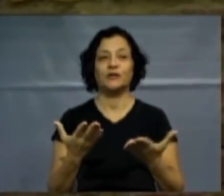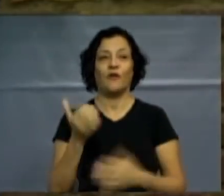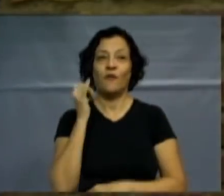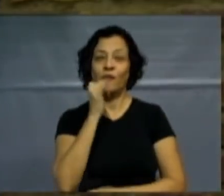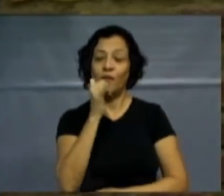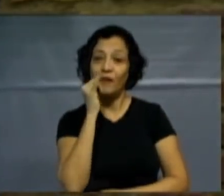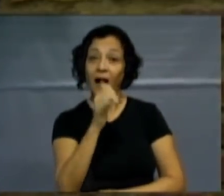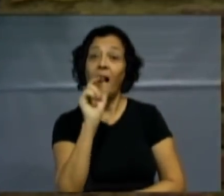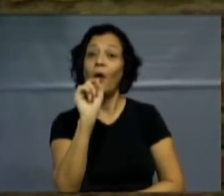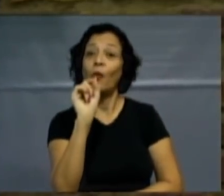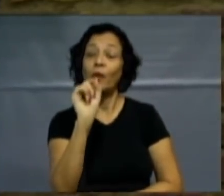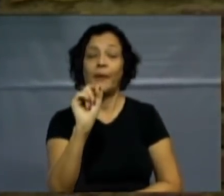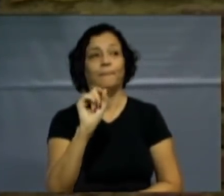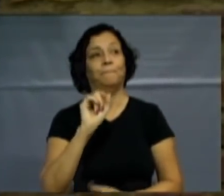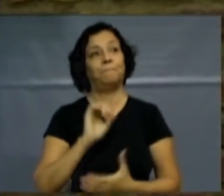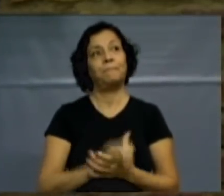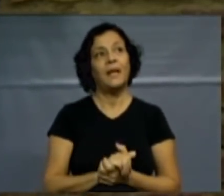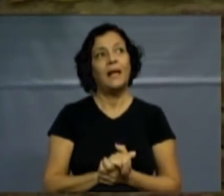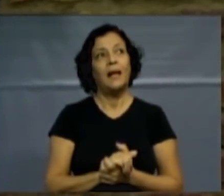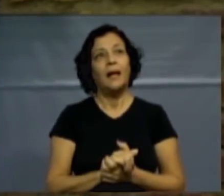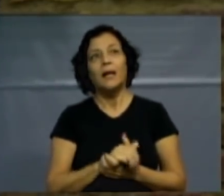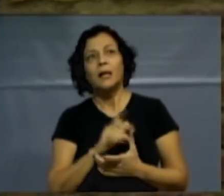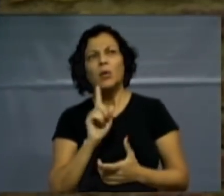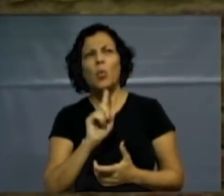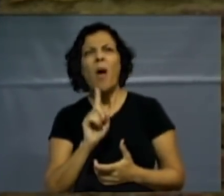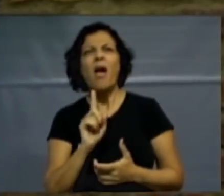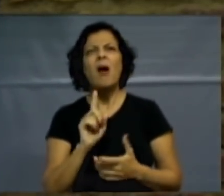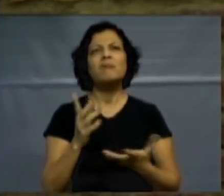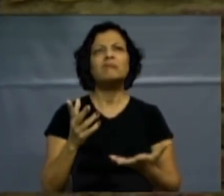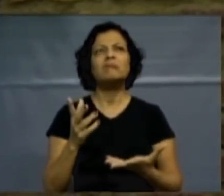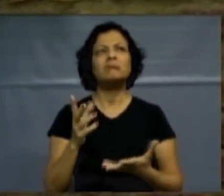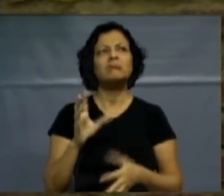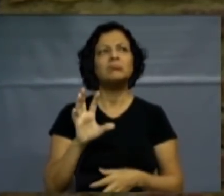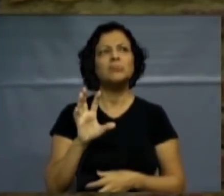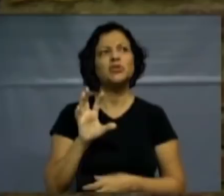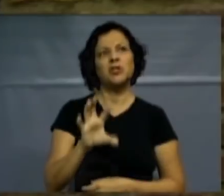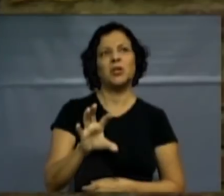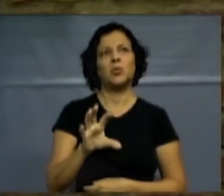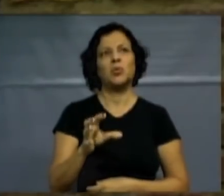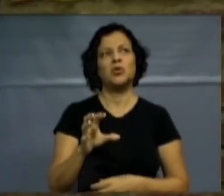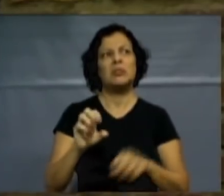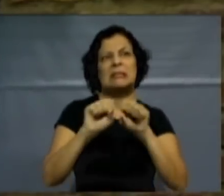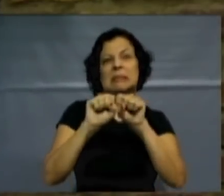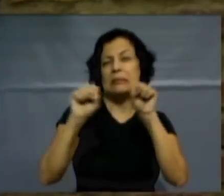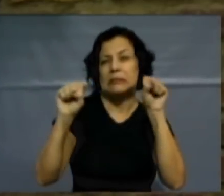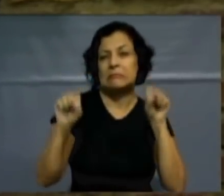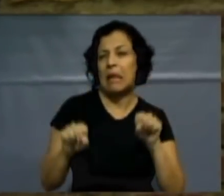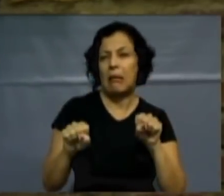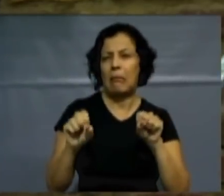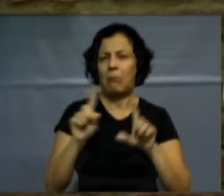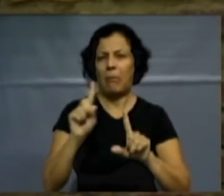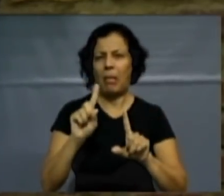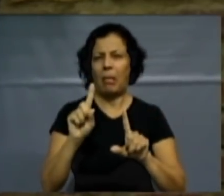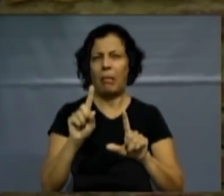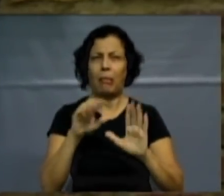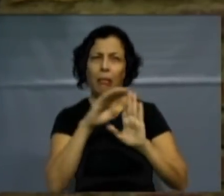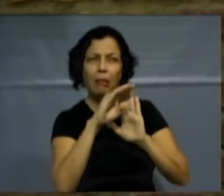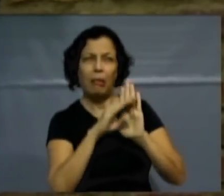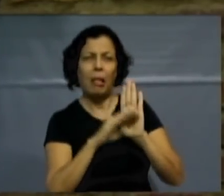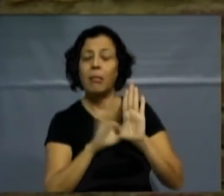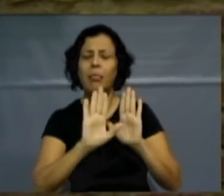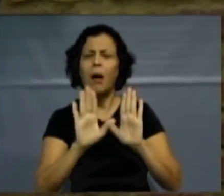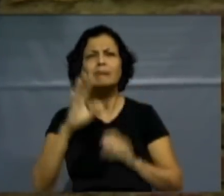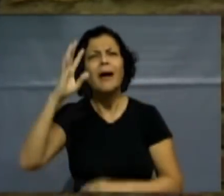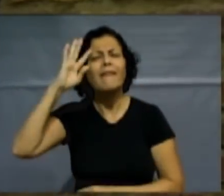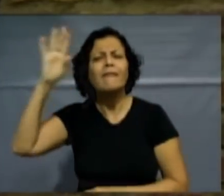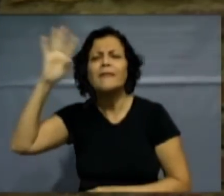de uma forma não linear, não de uma forma sistêmica, mas de algumas reflexões que a gente pôde colher em torno da